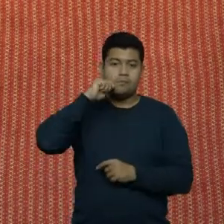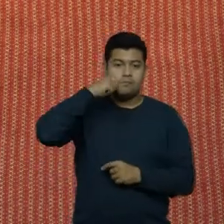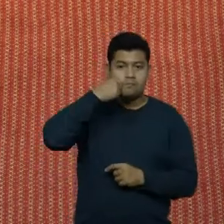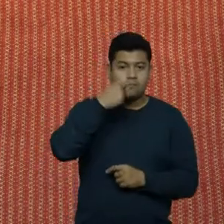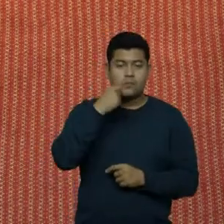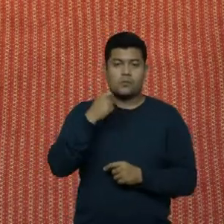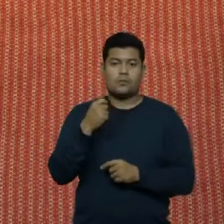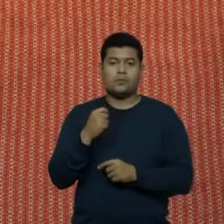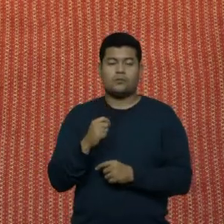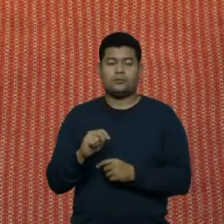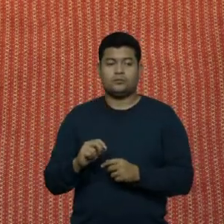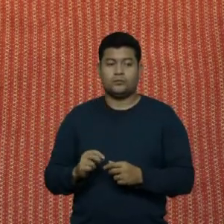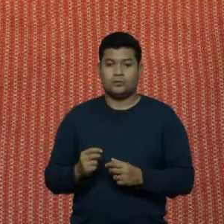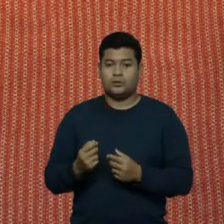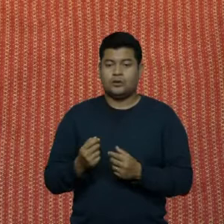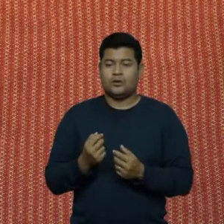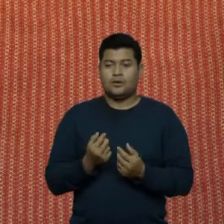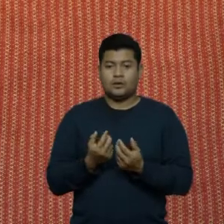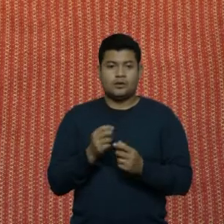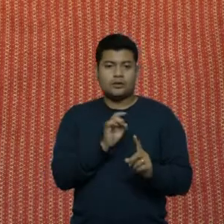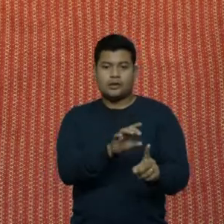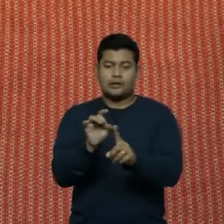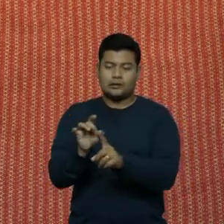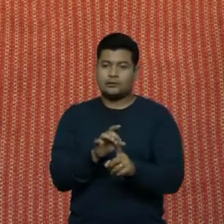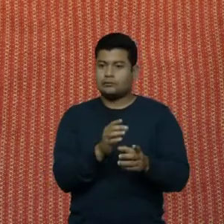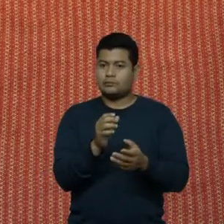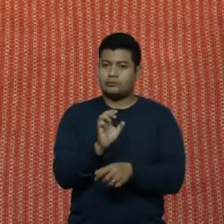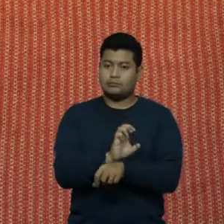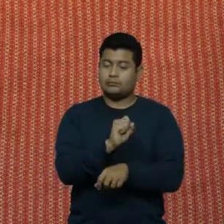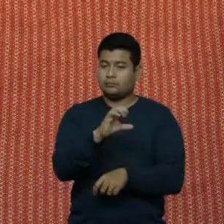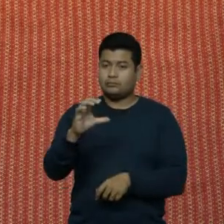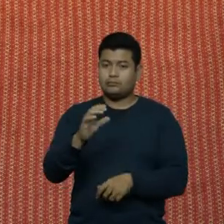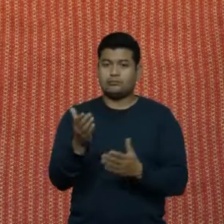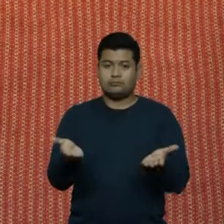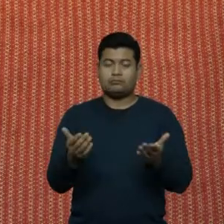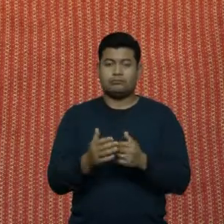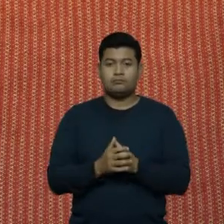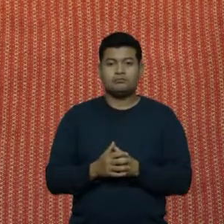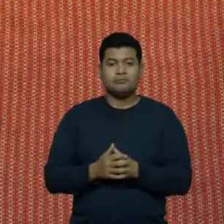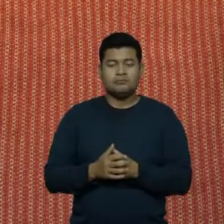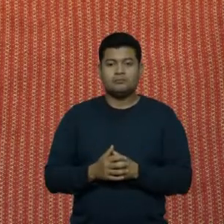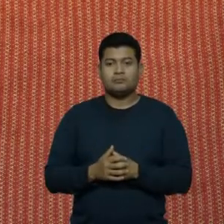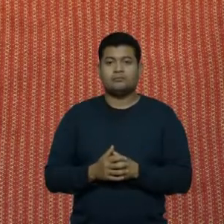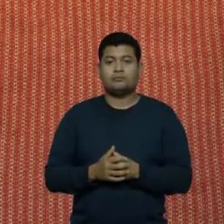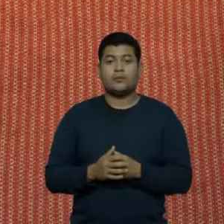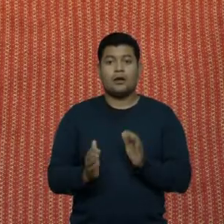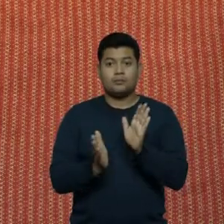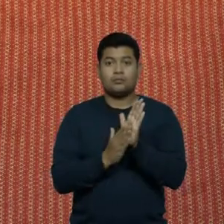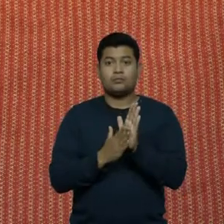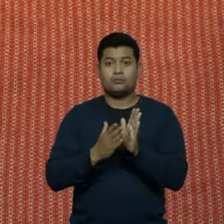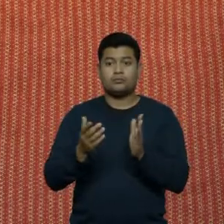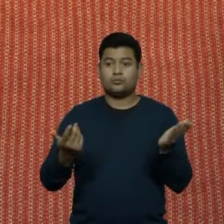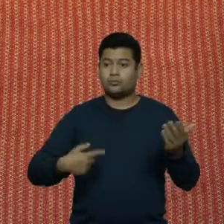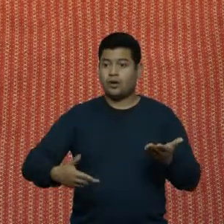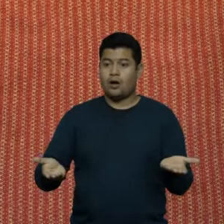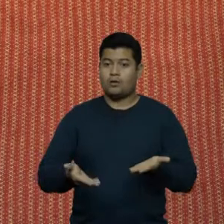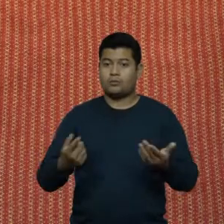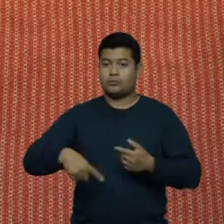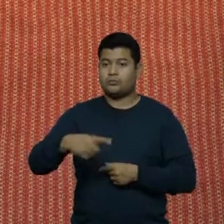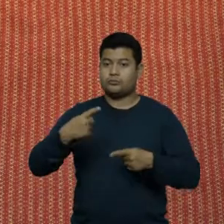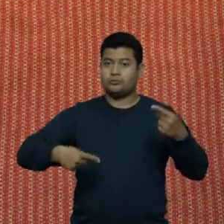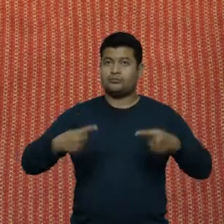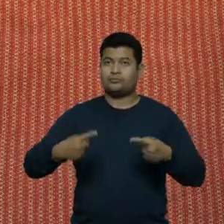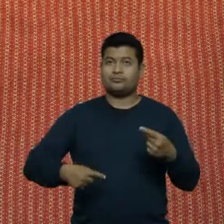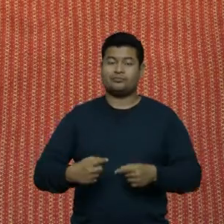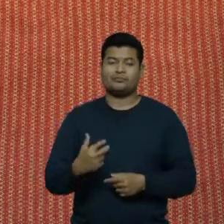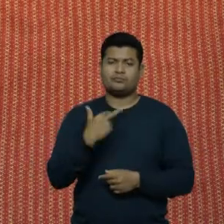mesa de cada cidadão Catarinense Essa é a proposta e é isso que nós temos discutindo hoje agora o que